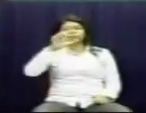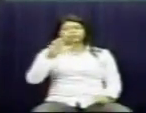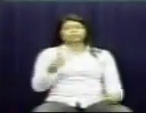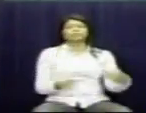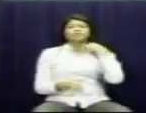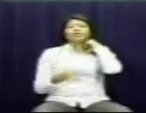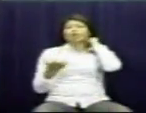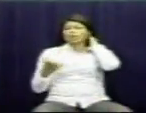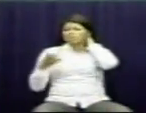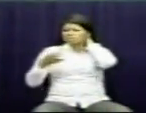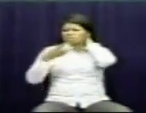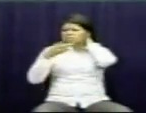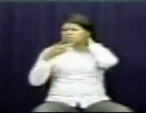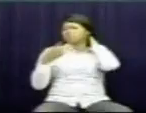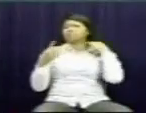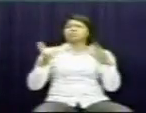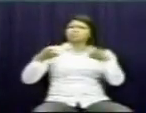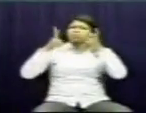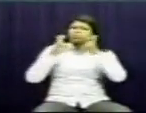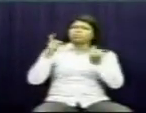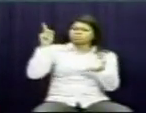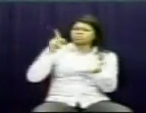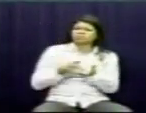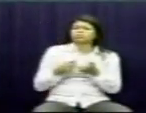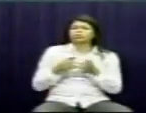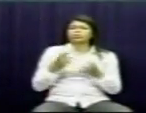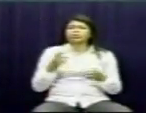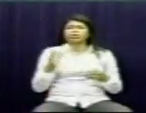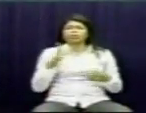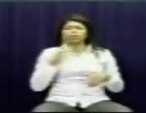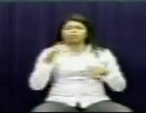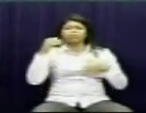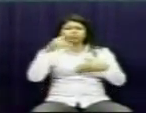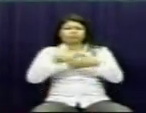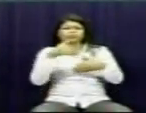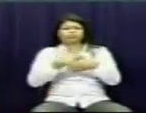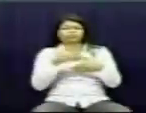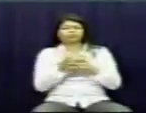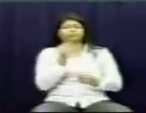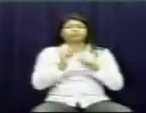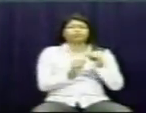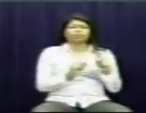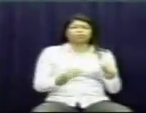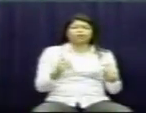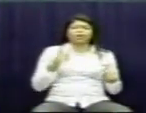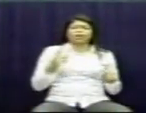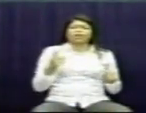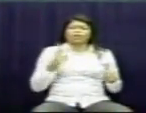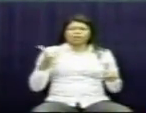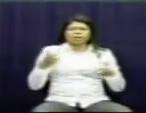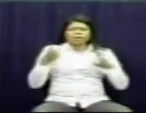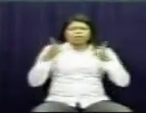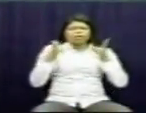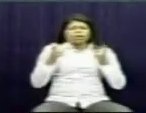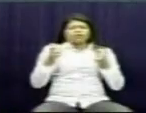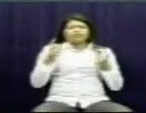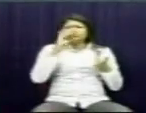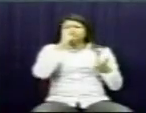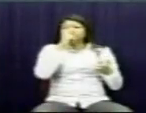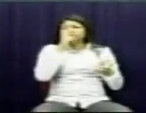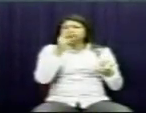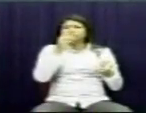muito convencimento da impropriedade do projeto apresentado pela senadora Vanessa